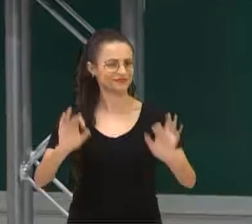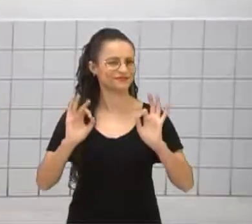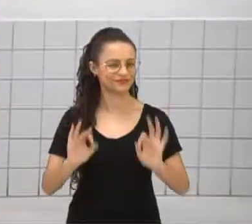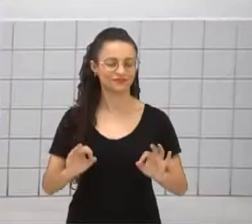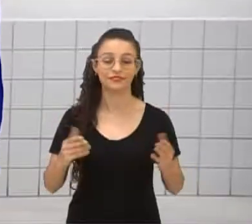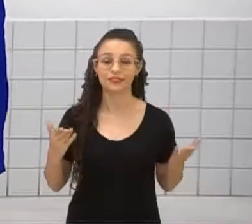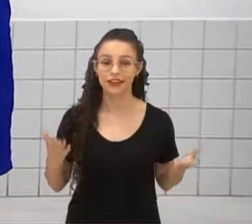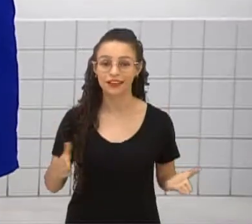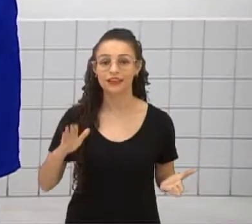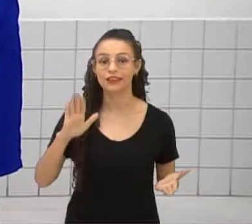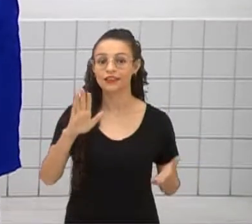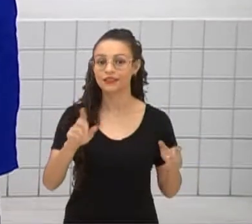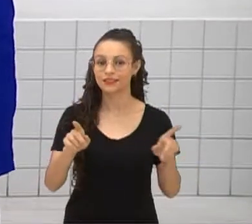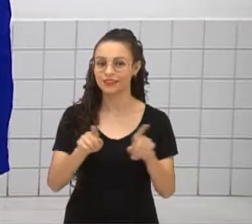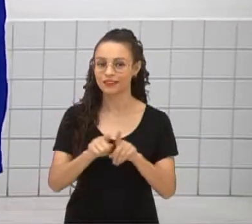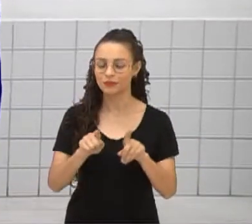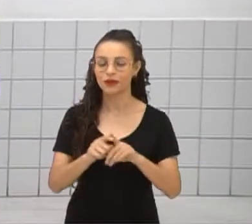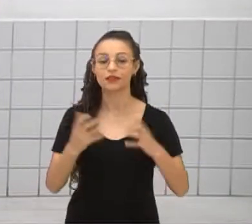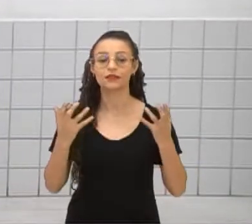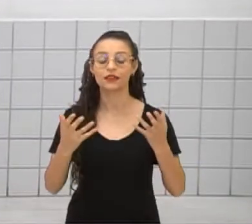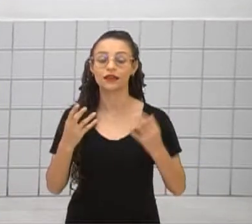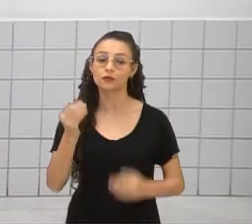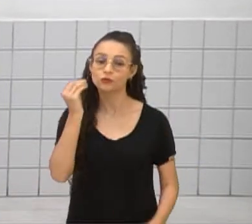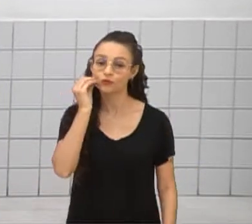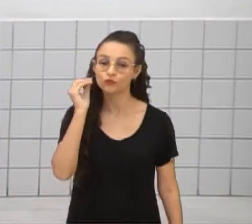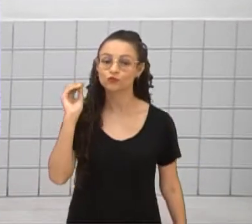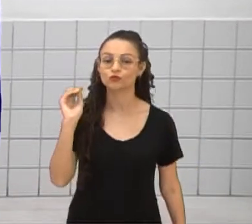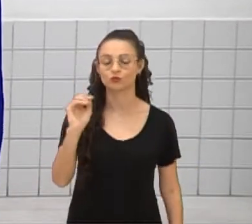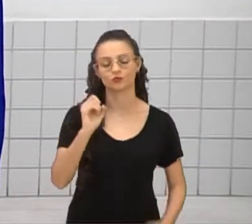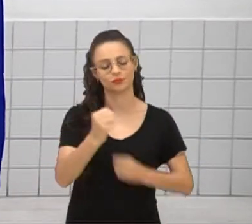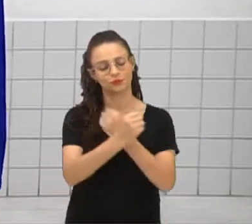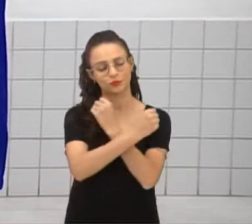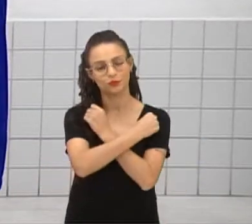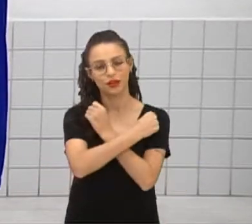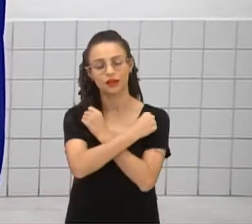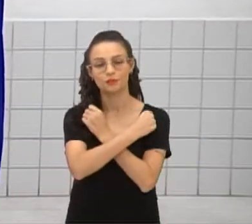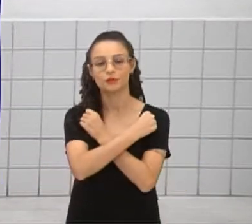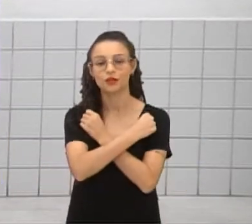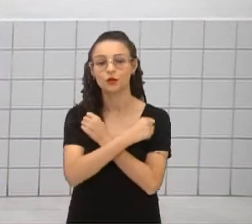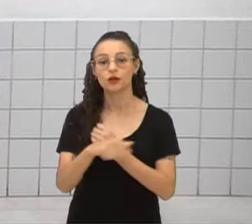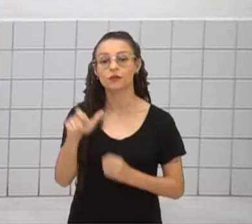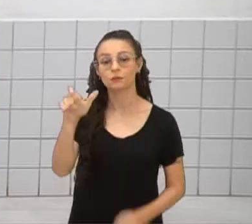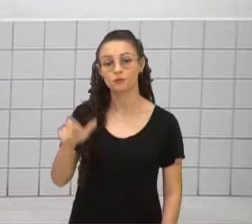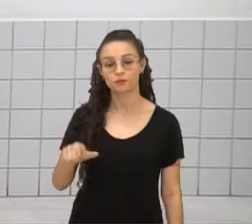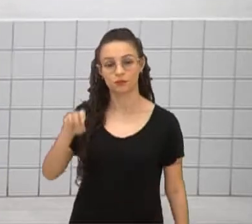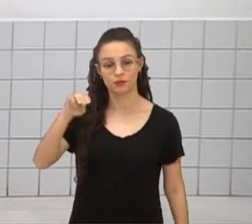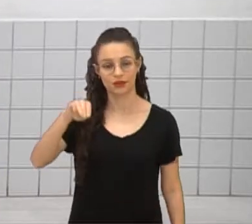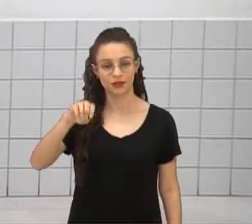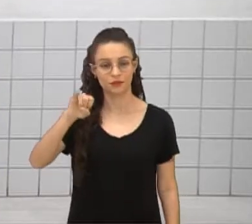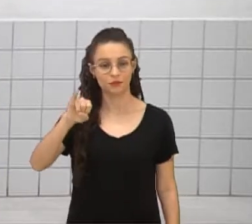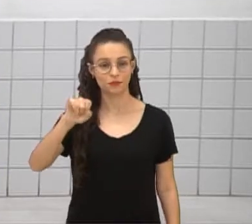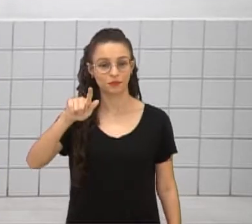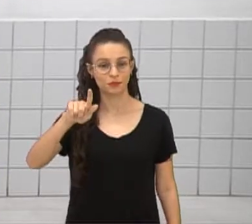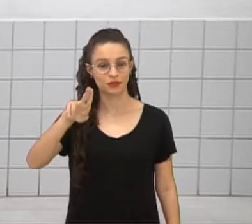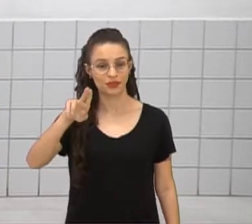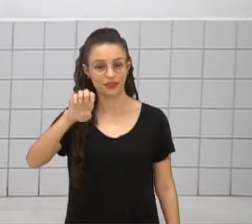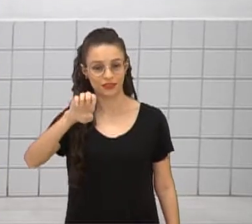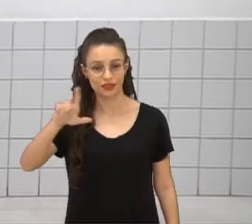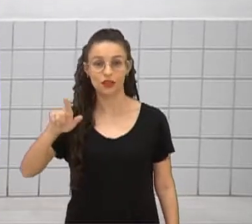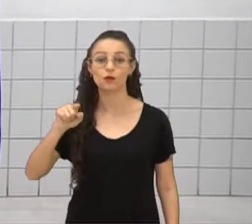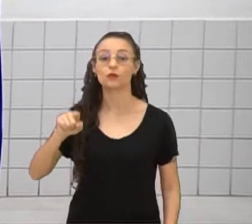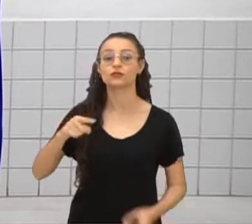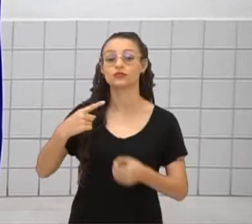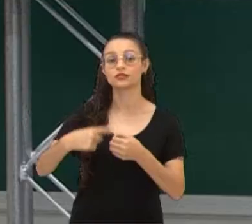que também eu vou quero mandar um beijo um grande abraço para o meu Miguel de São Francisco do